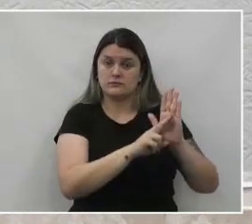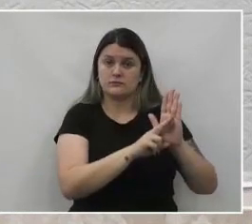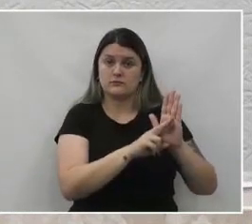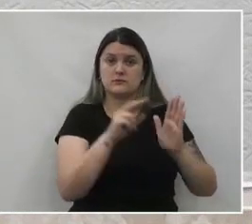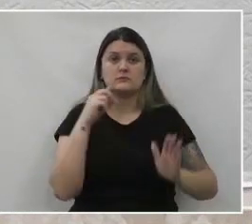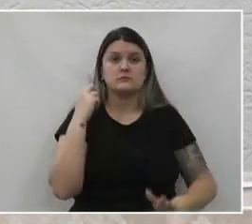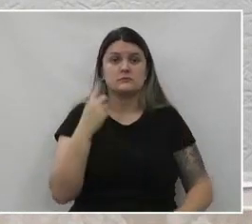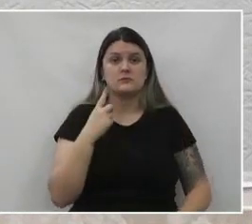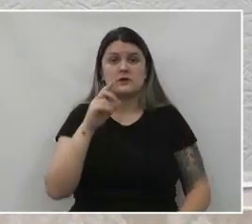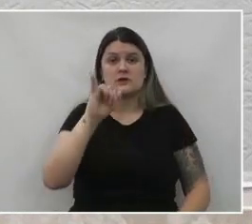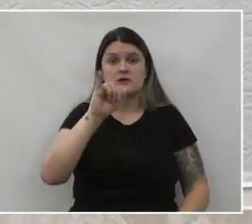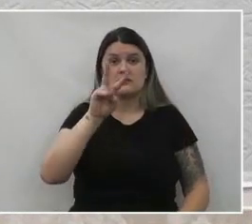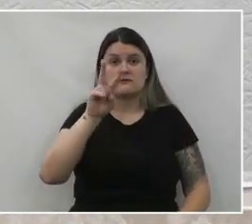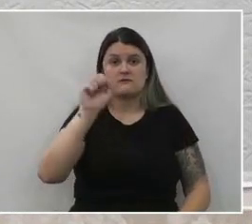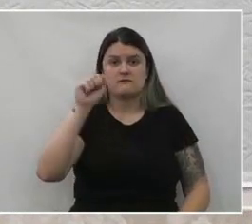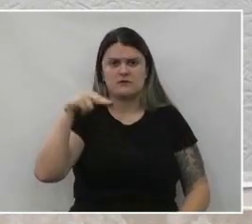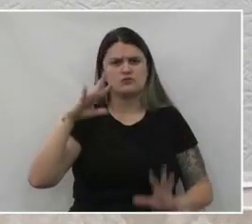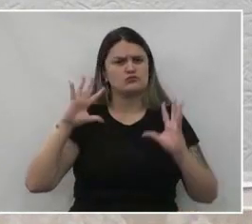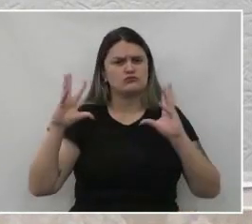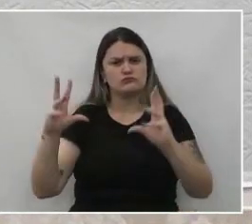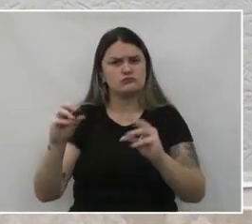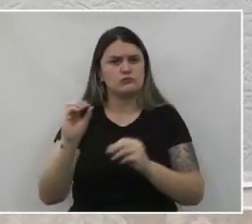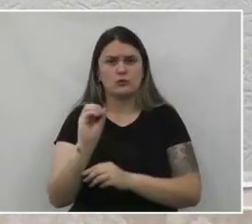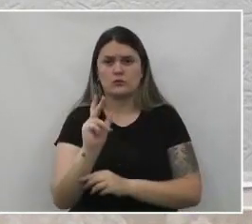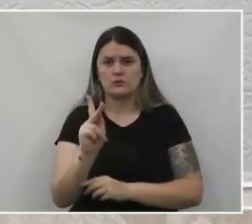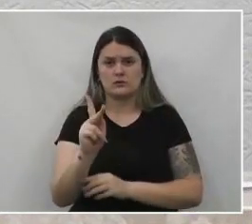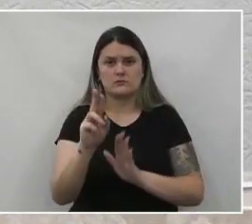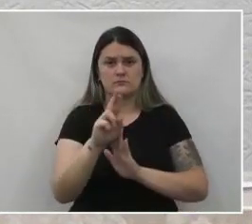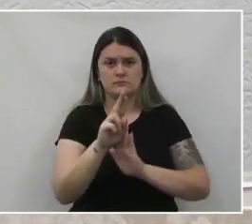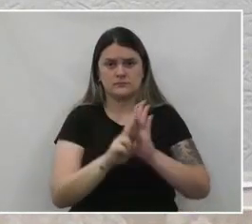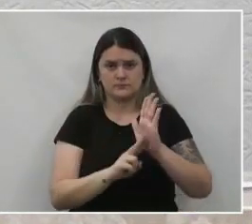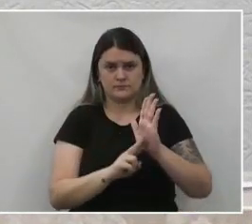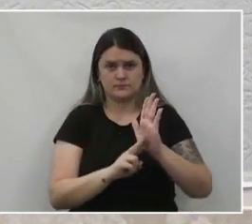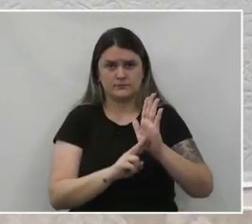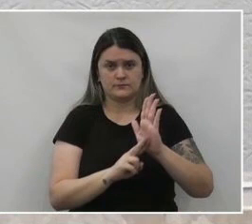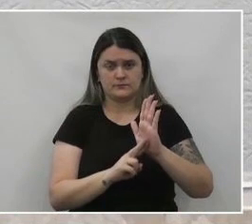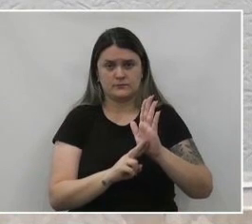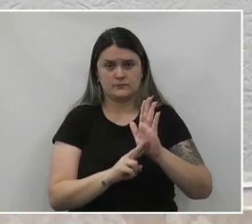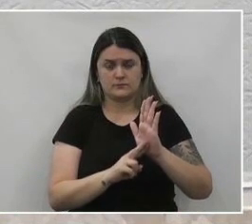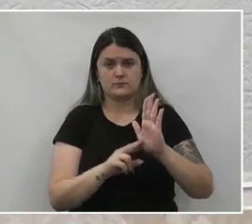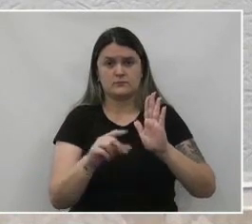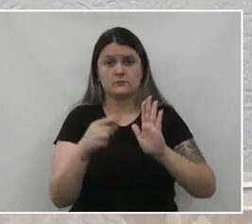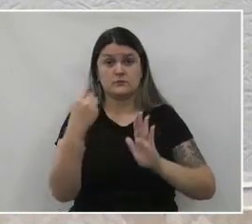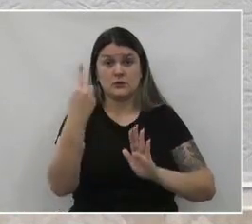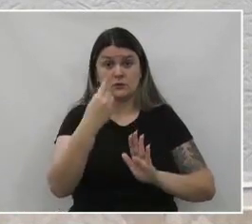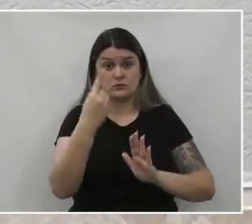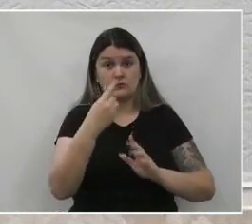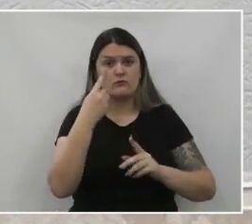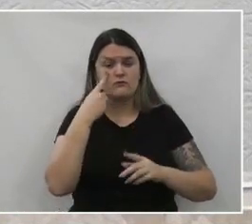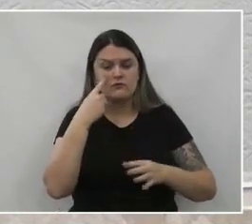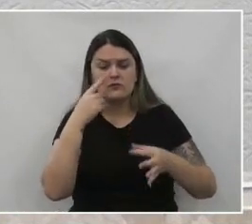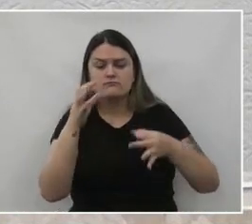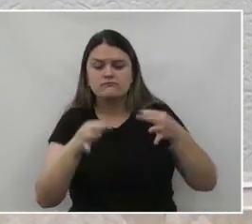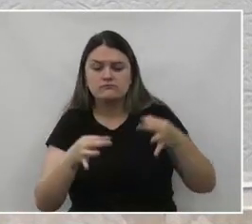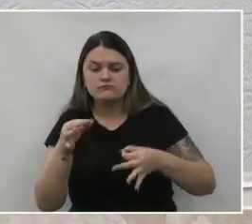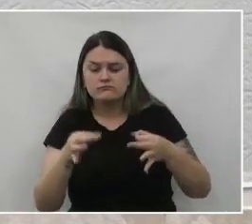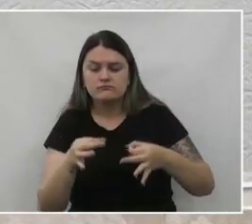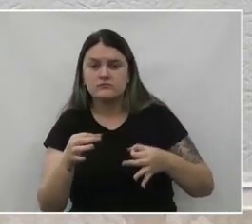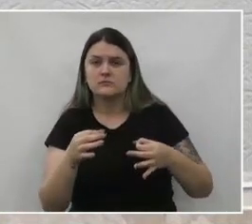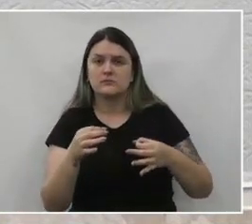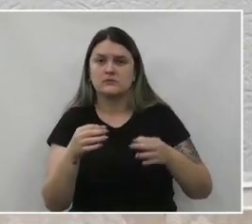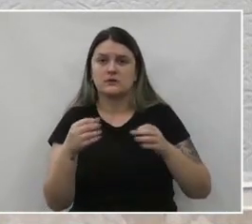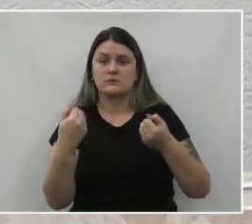Leles Bonilha, por unanimidade. Em, inciso 1, julgar, com fundamento no